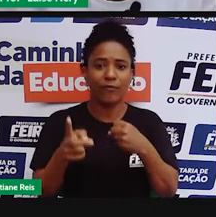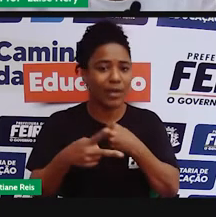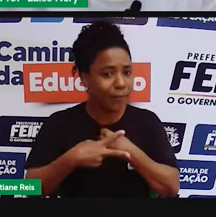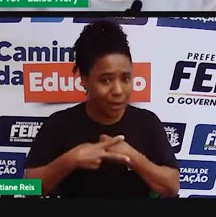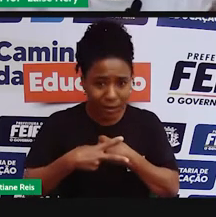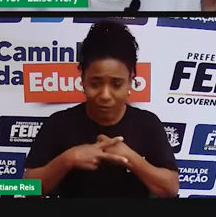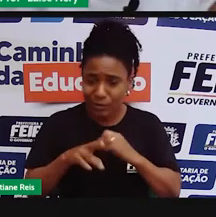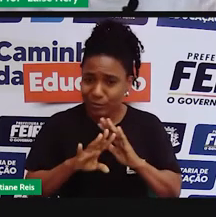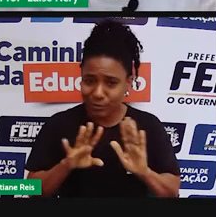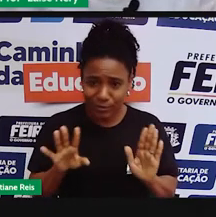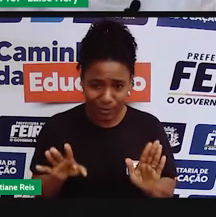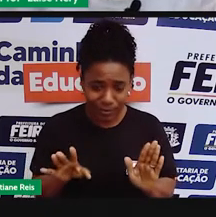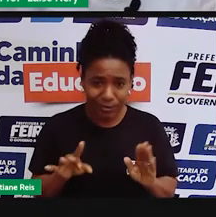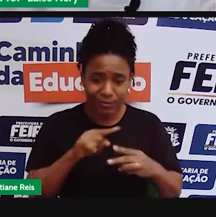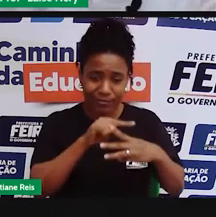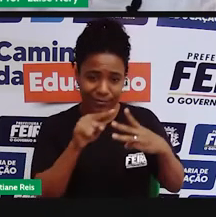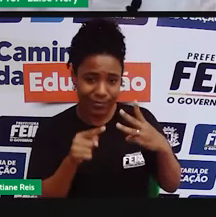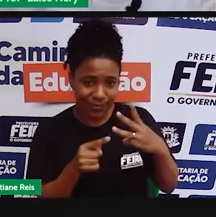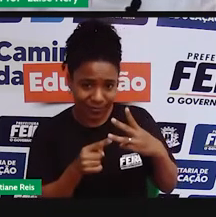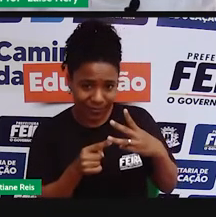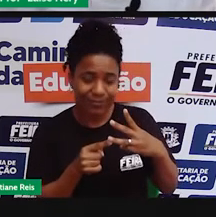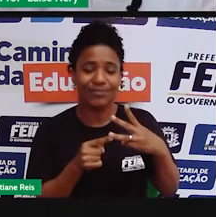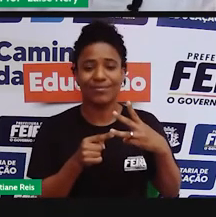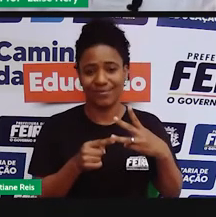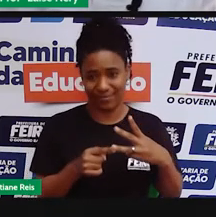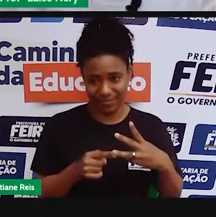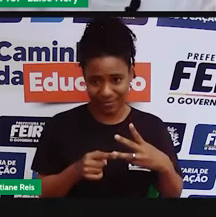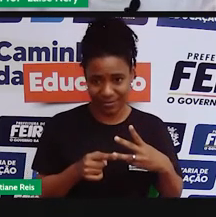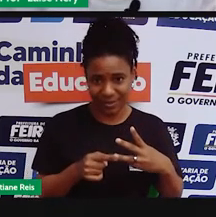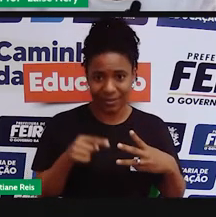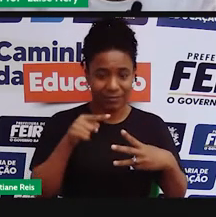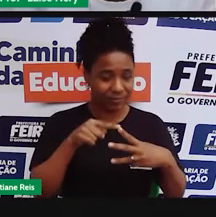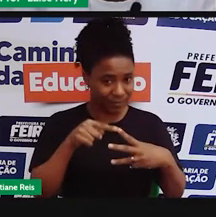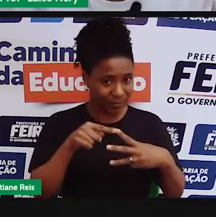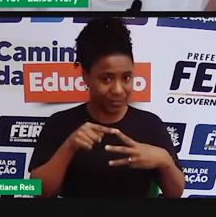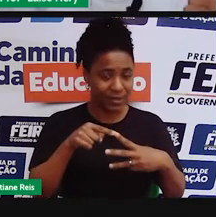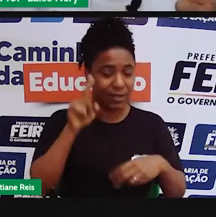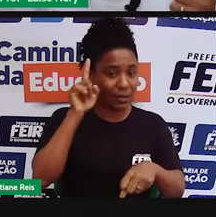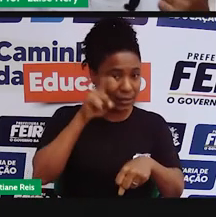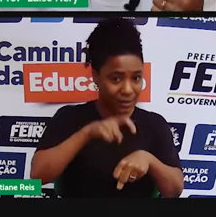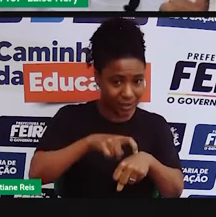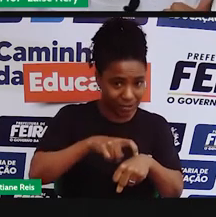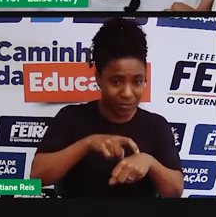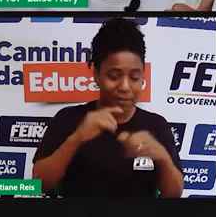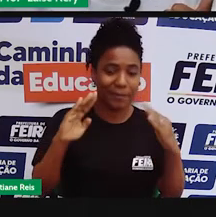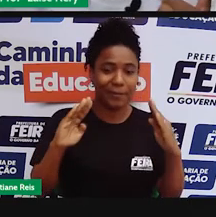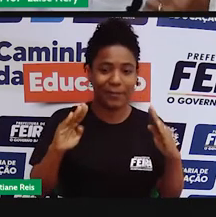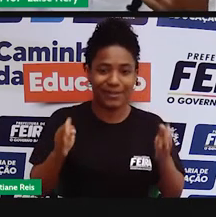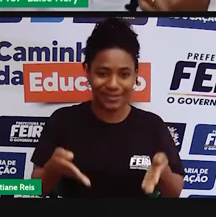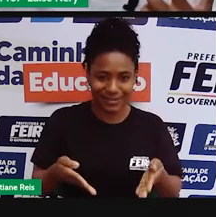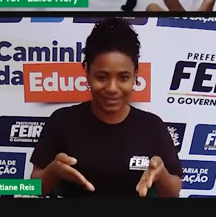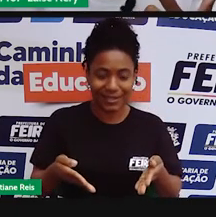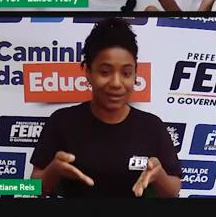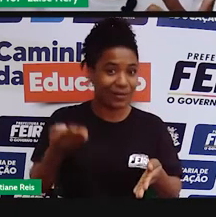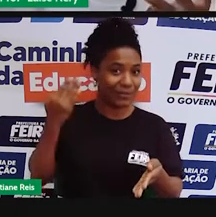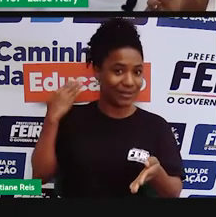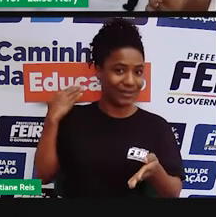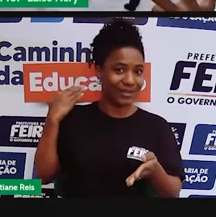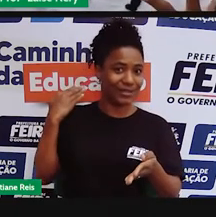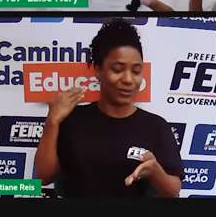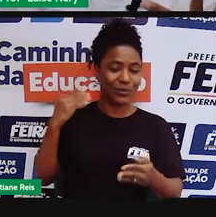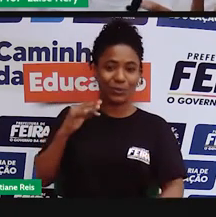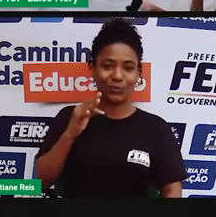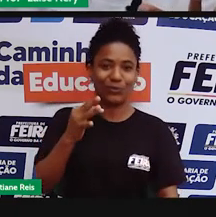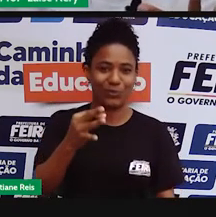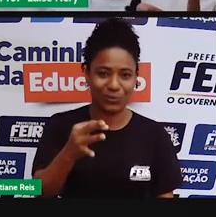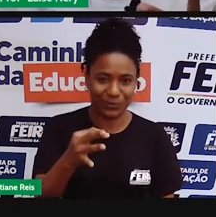isso. É você saber se o verbo está expressando a ideia de tempo no presente, no passado